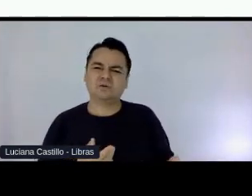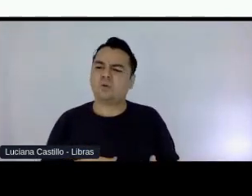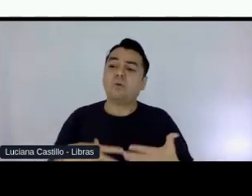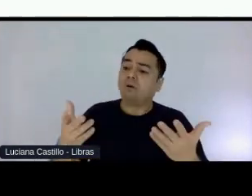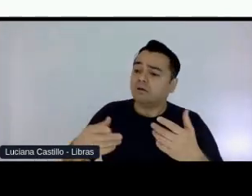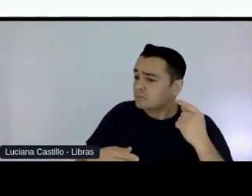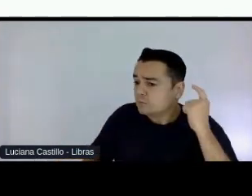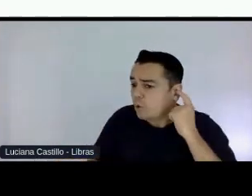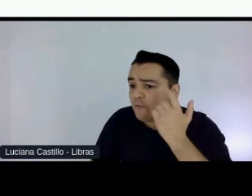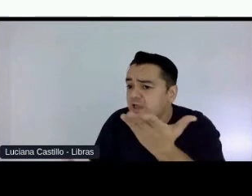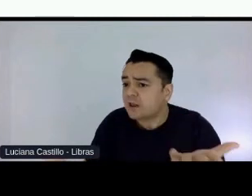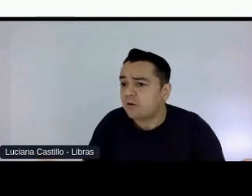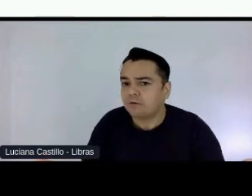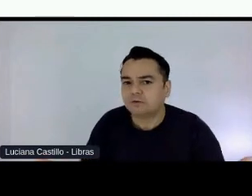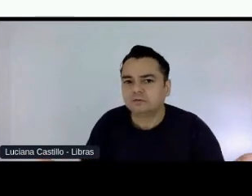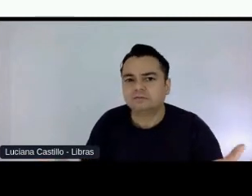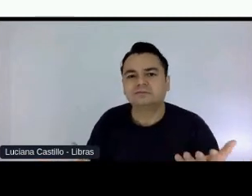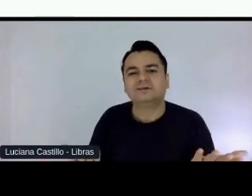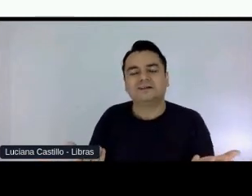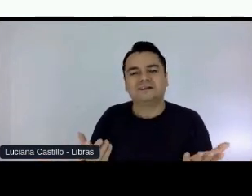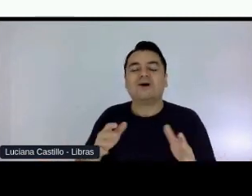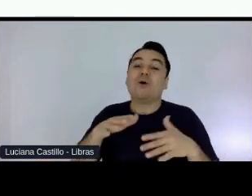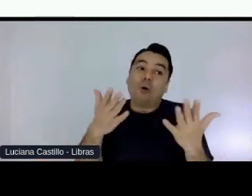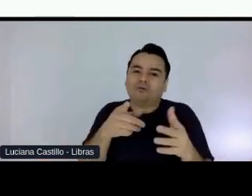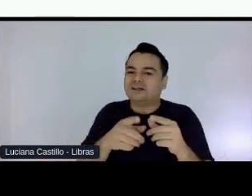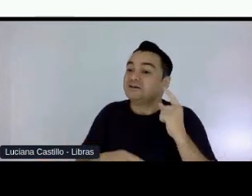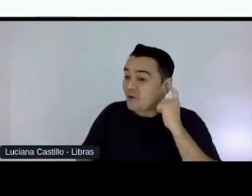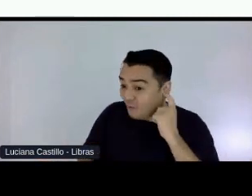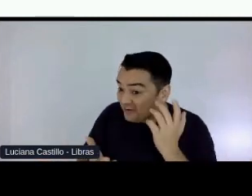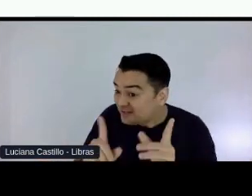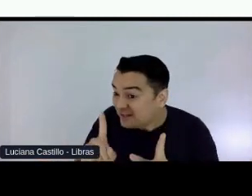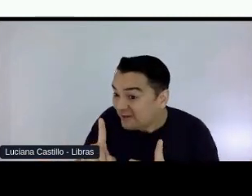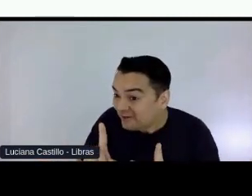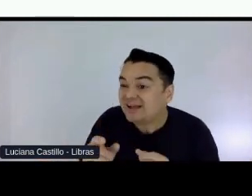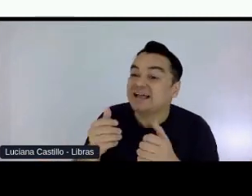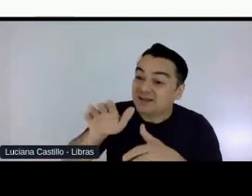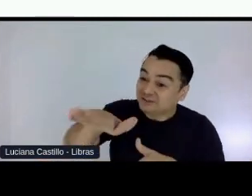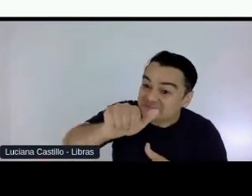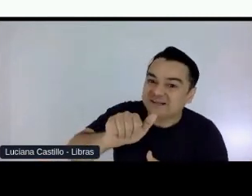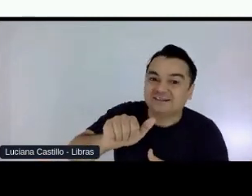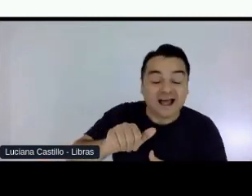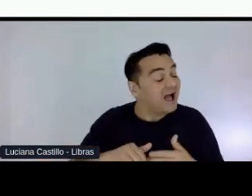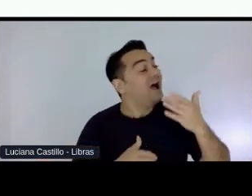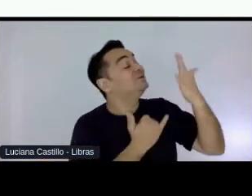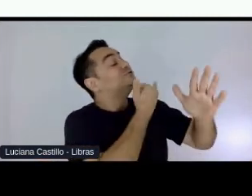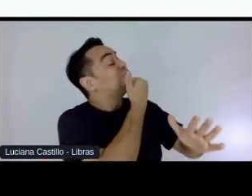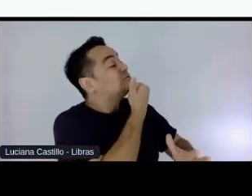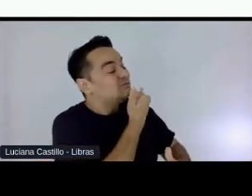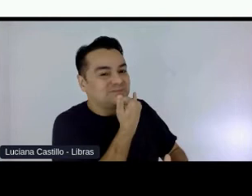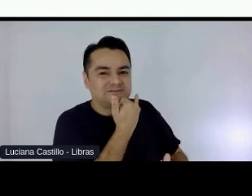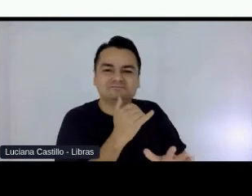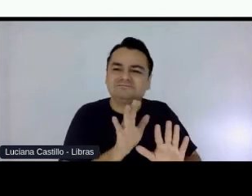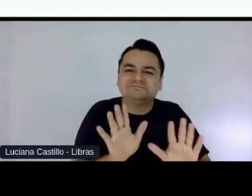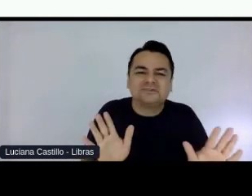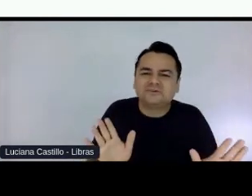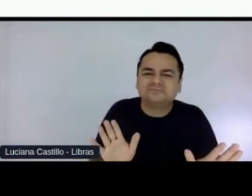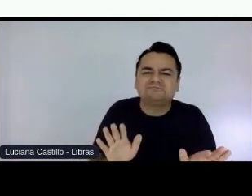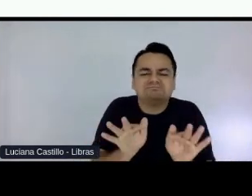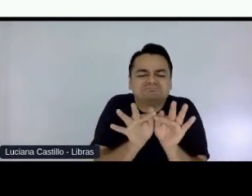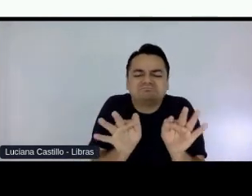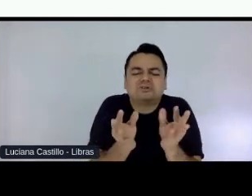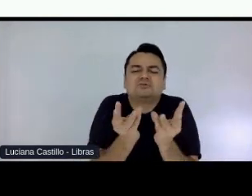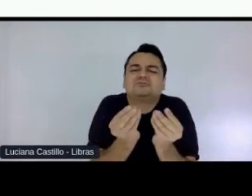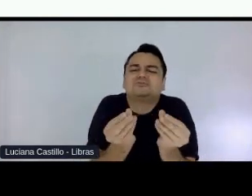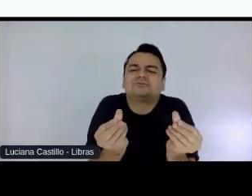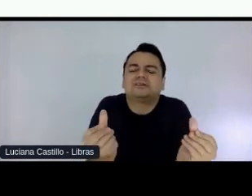ouvindo? É muito mais bacana. Aí a pessoa, opa, peraí, foi mal. Então, eu não aprendi isso rapidamente,